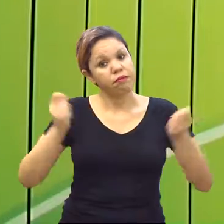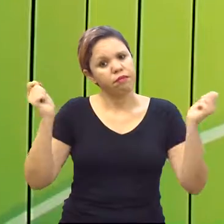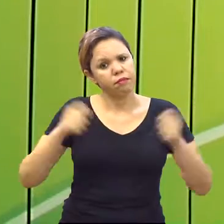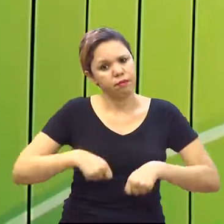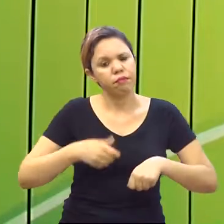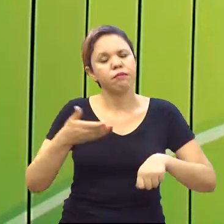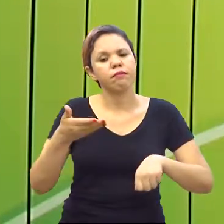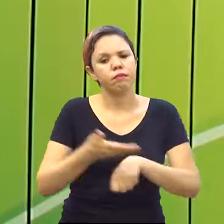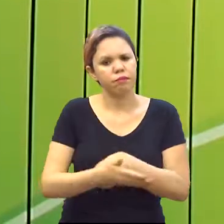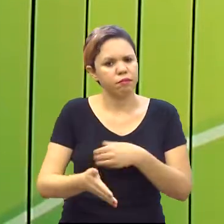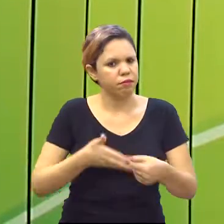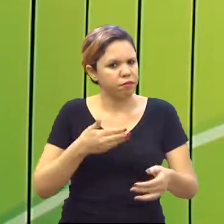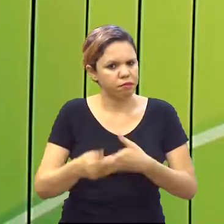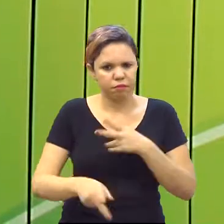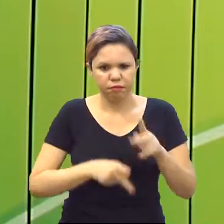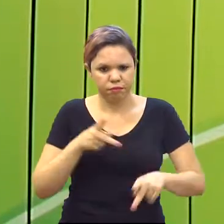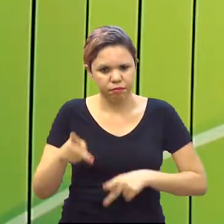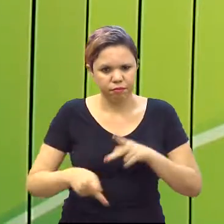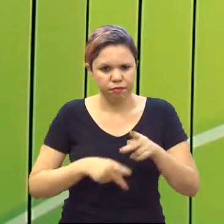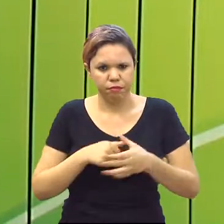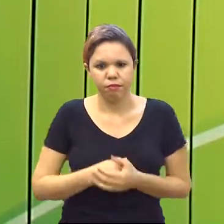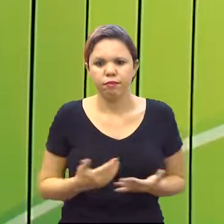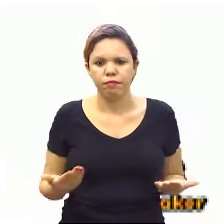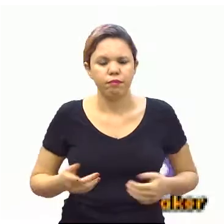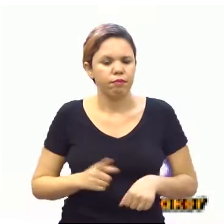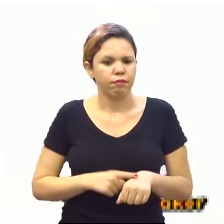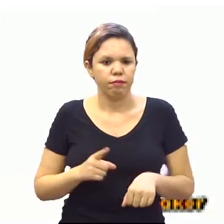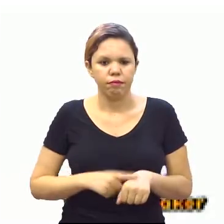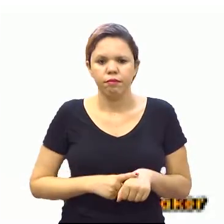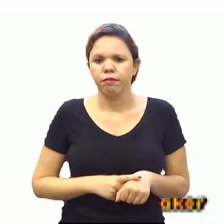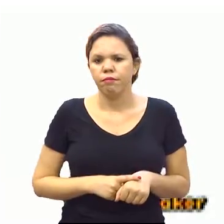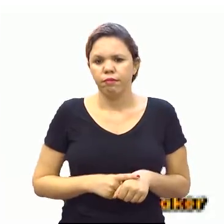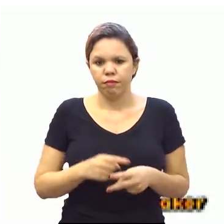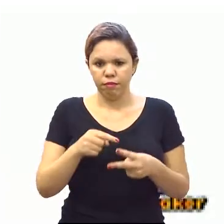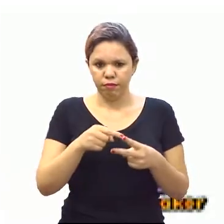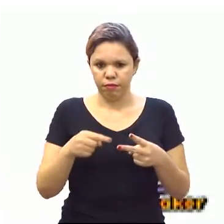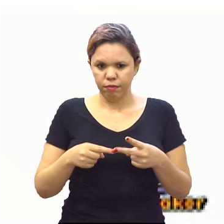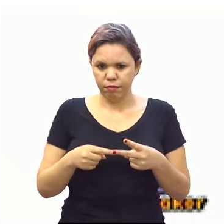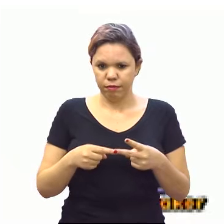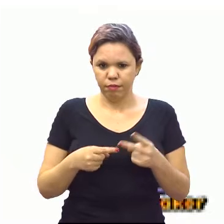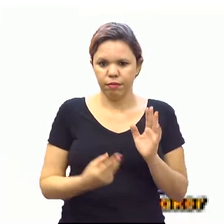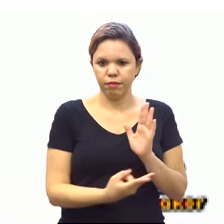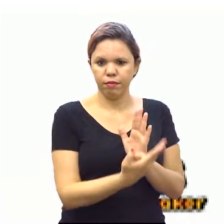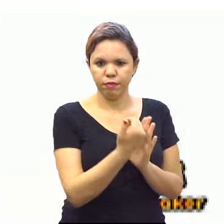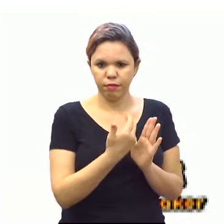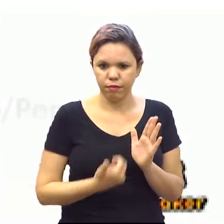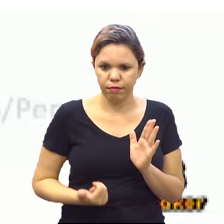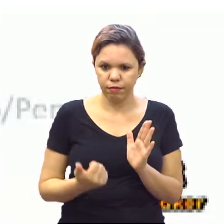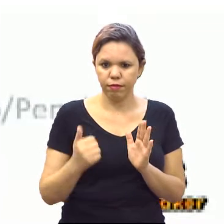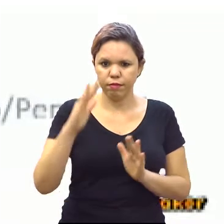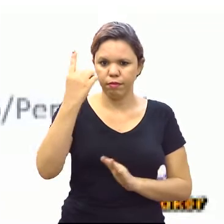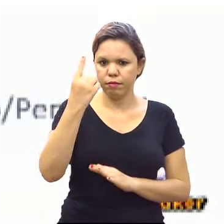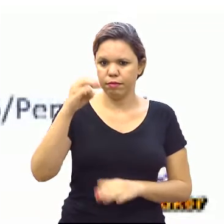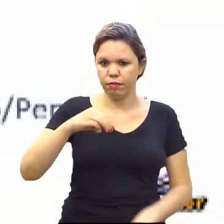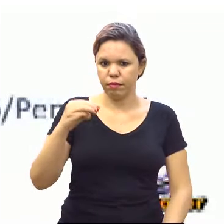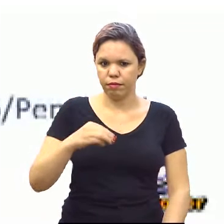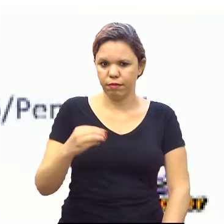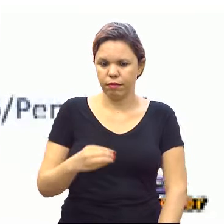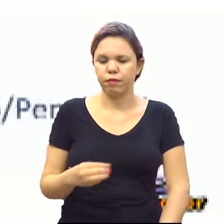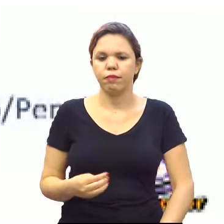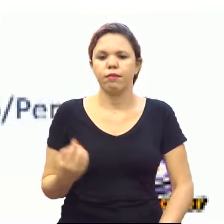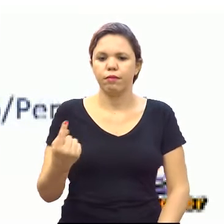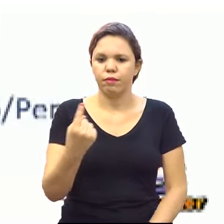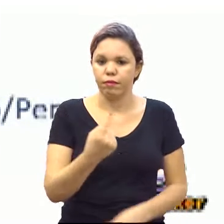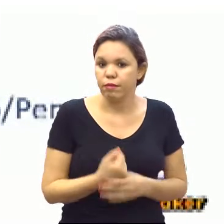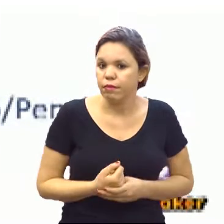que podem ser acessados por qualquer pessoa. No momento, estão disponíveis 2 animações de um pouco mais de 1 minuto de